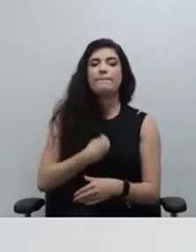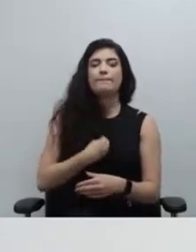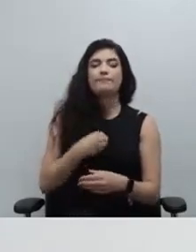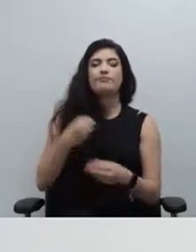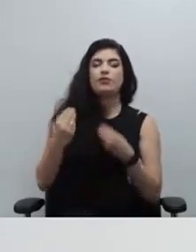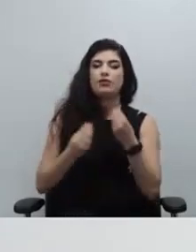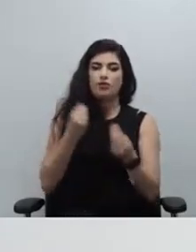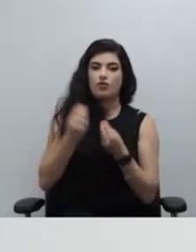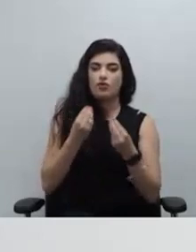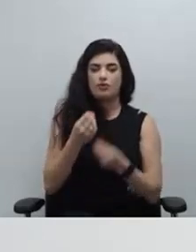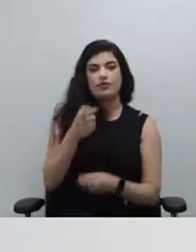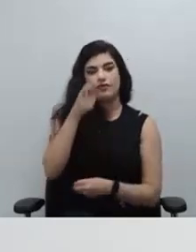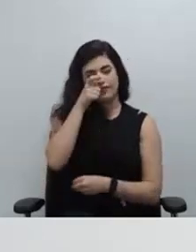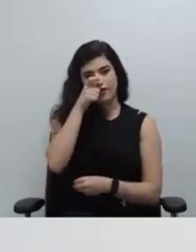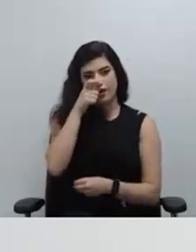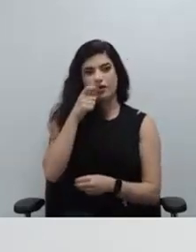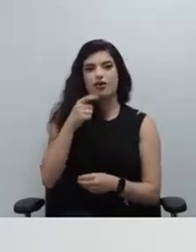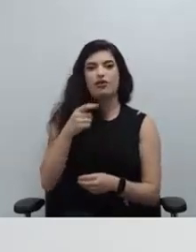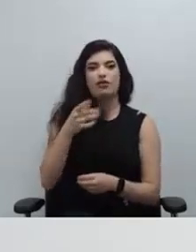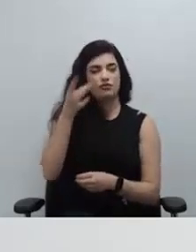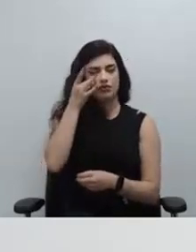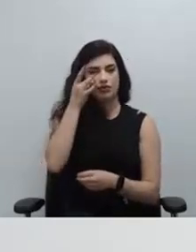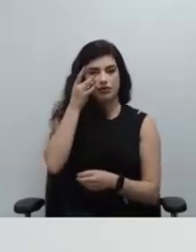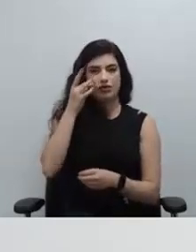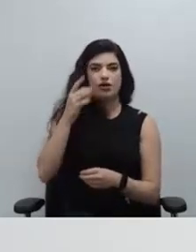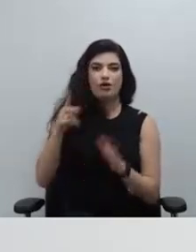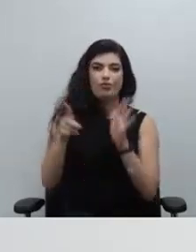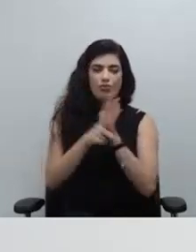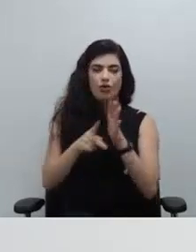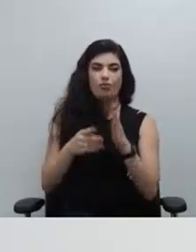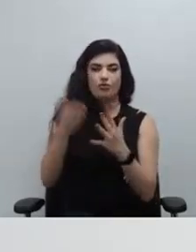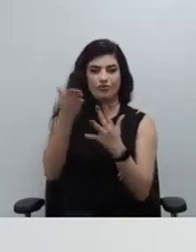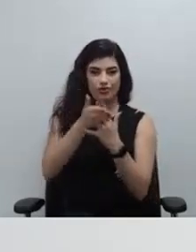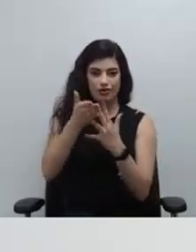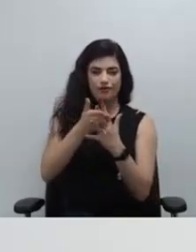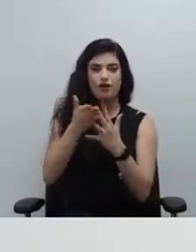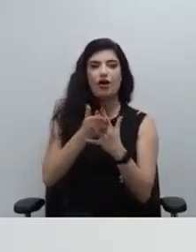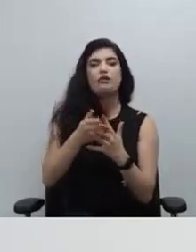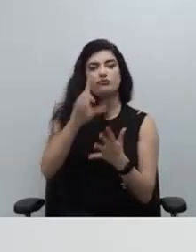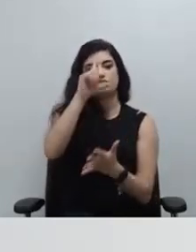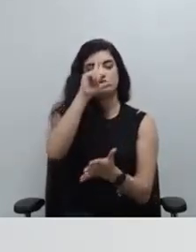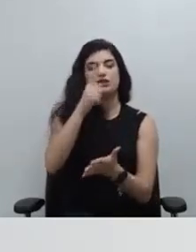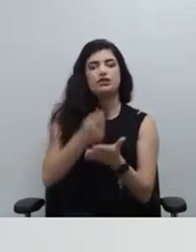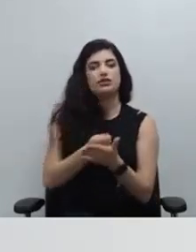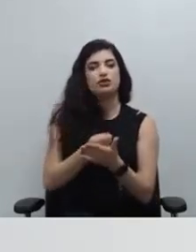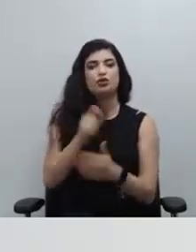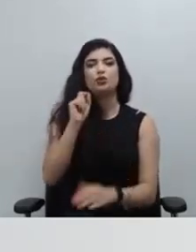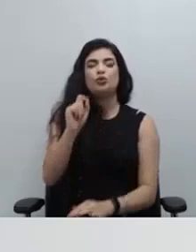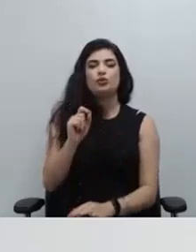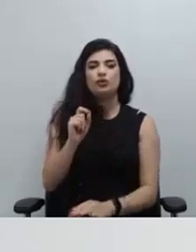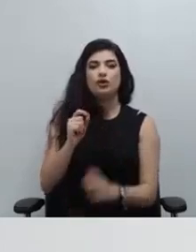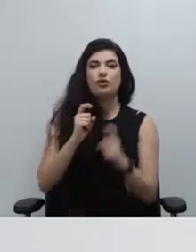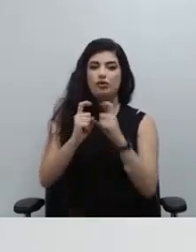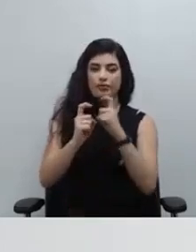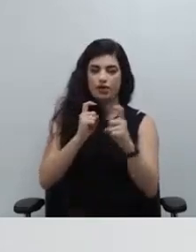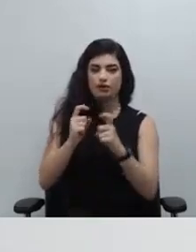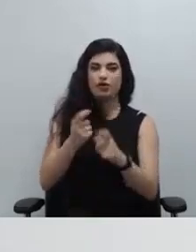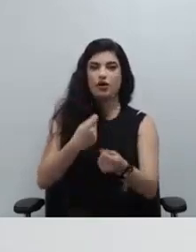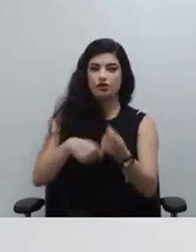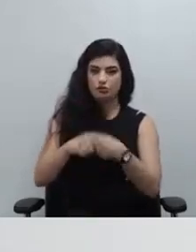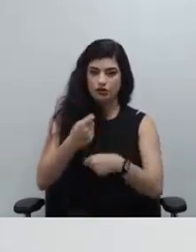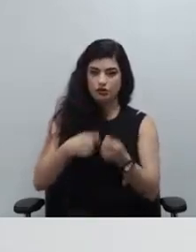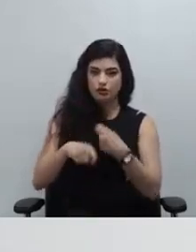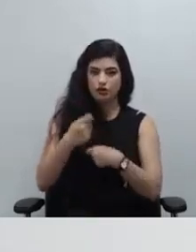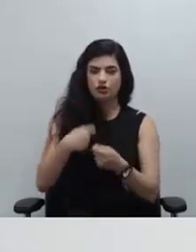aqui presentes na sessão de hoje, durante o intervalo, consensuaram a realização de uma reunião